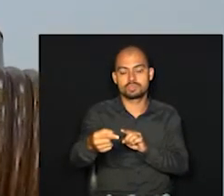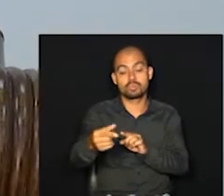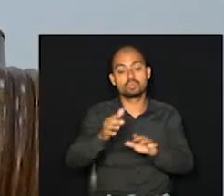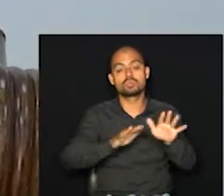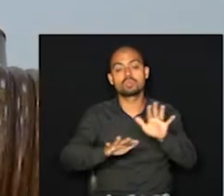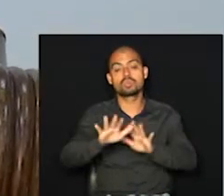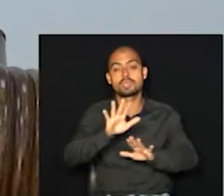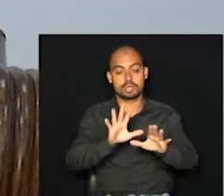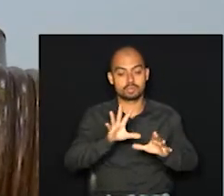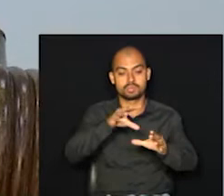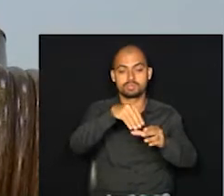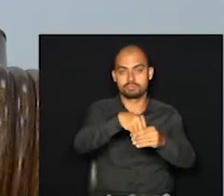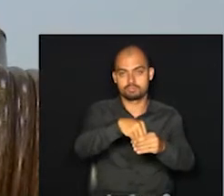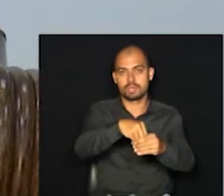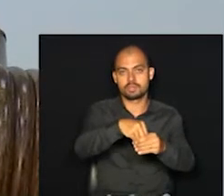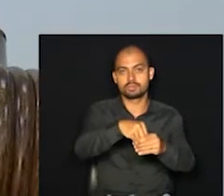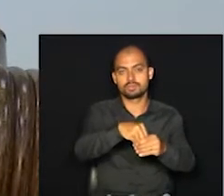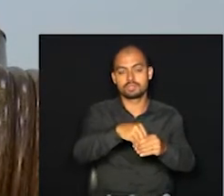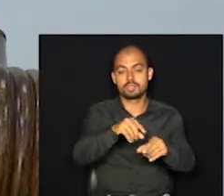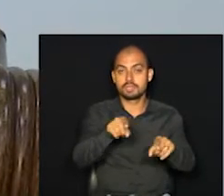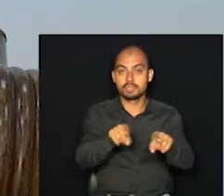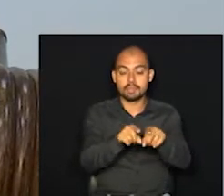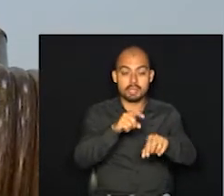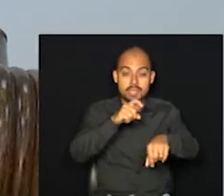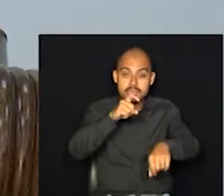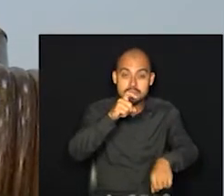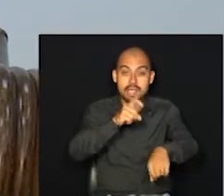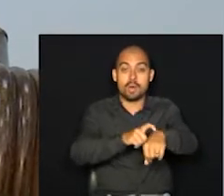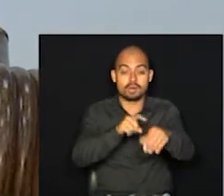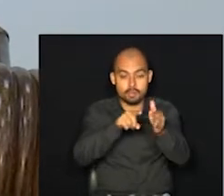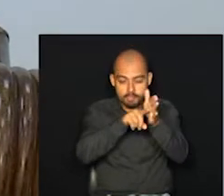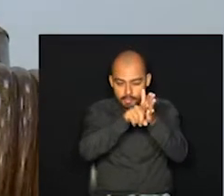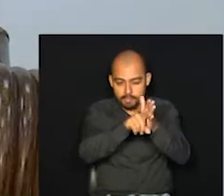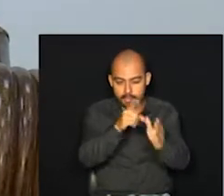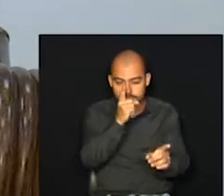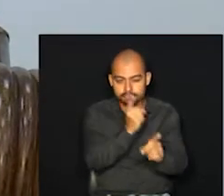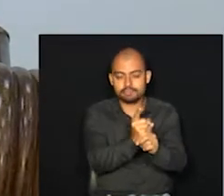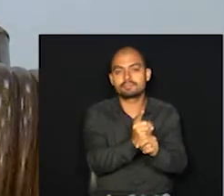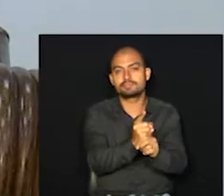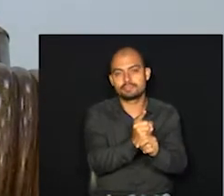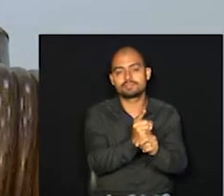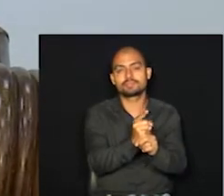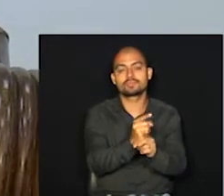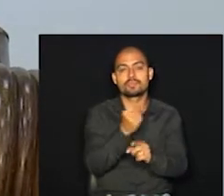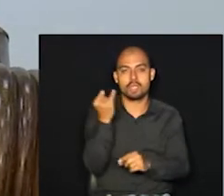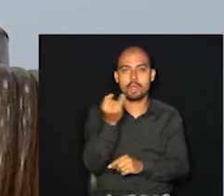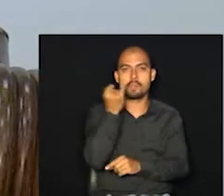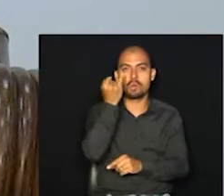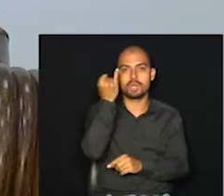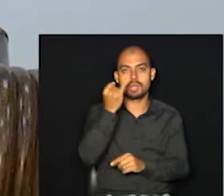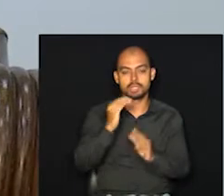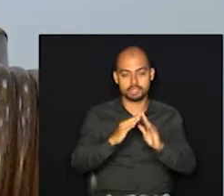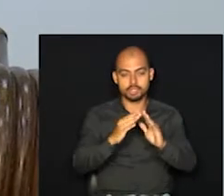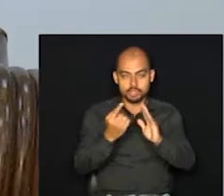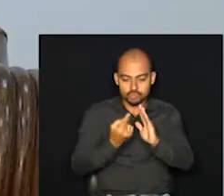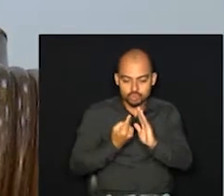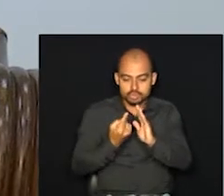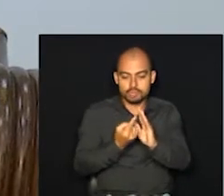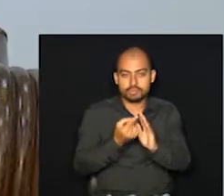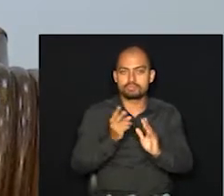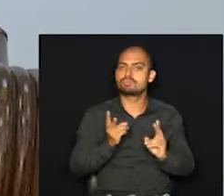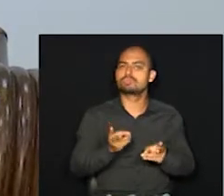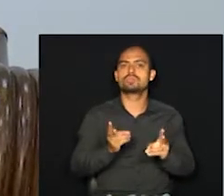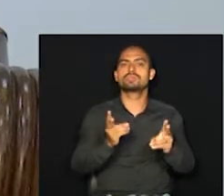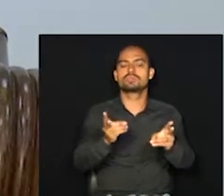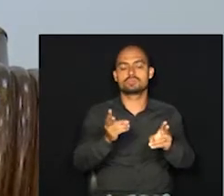cuidados dentro do consultório e na hora dos exames, que são também fundamentais para que esse isolamento social seja